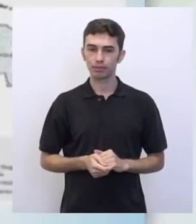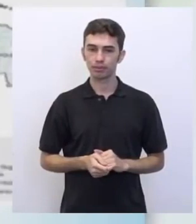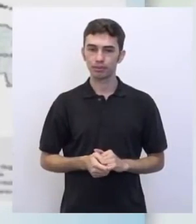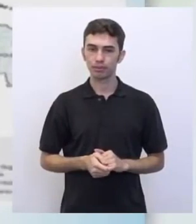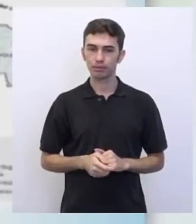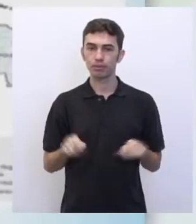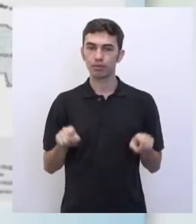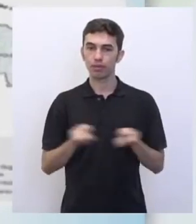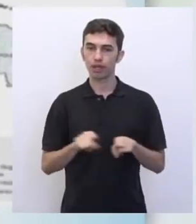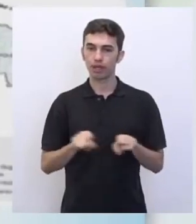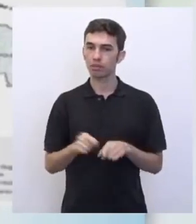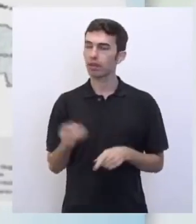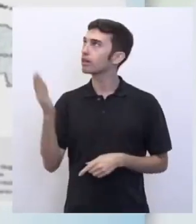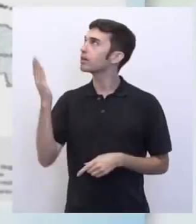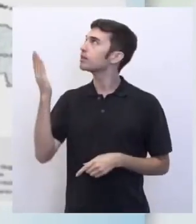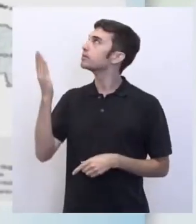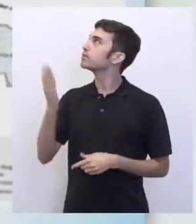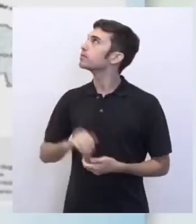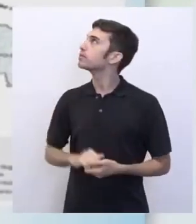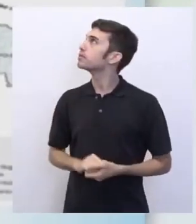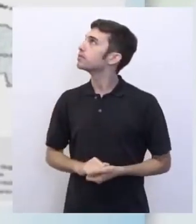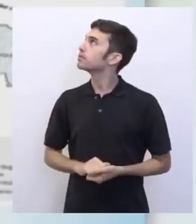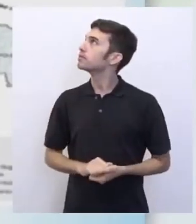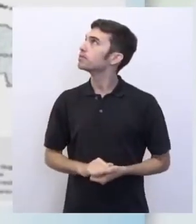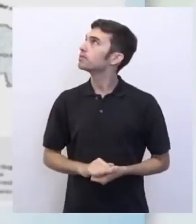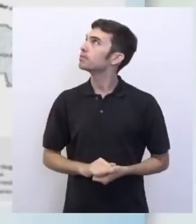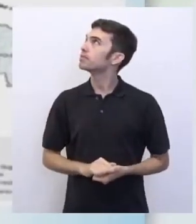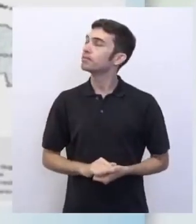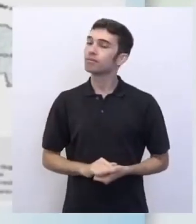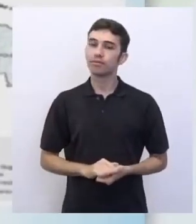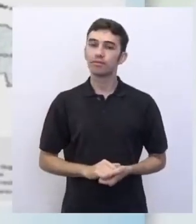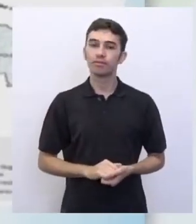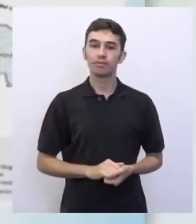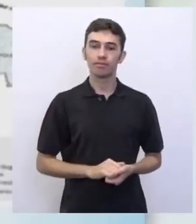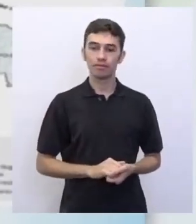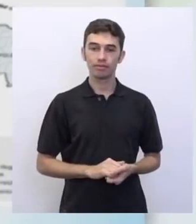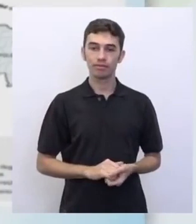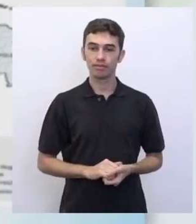e Bacia Hidrográfica Rio São José dos Dourados.